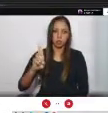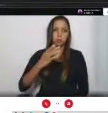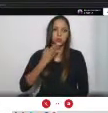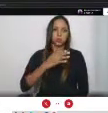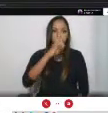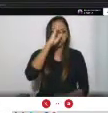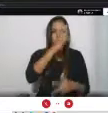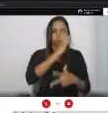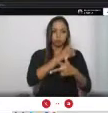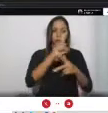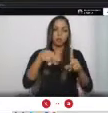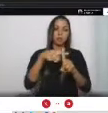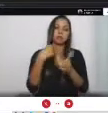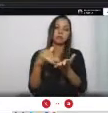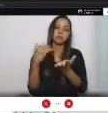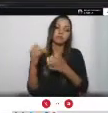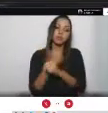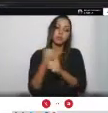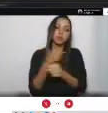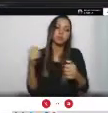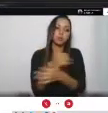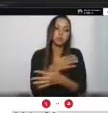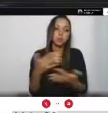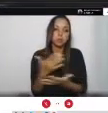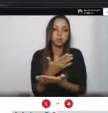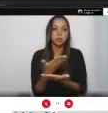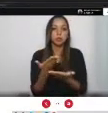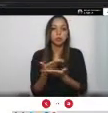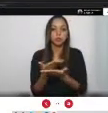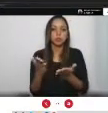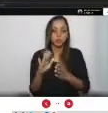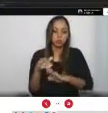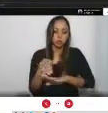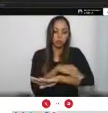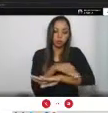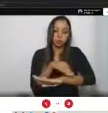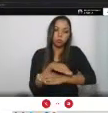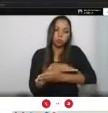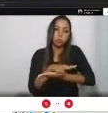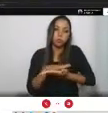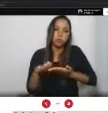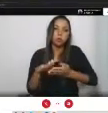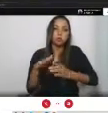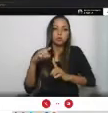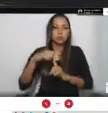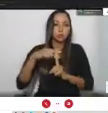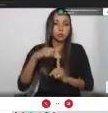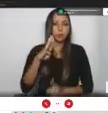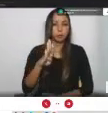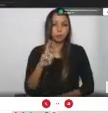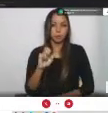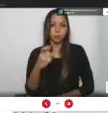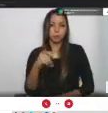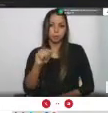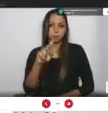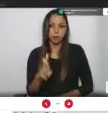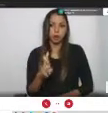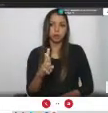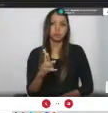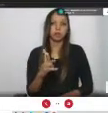seja feita a pavimentação da extensão por meio do metro Bripar, da rua José Seabra, no bairro de